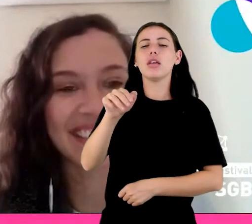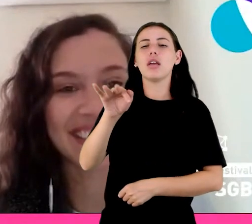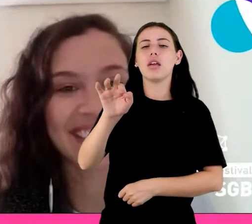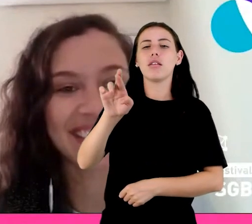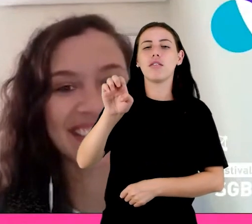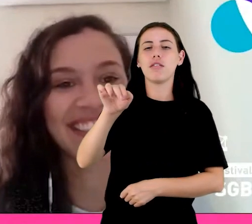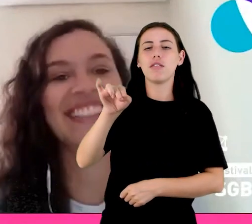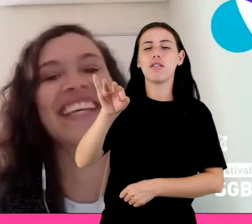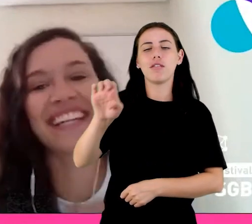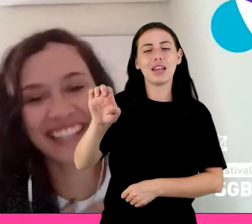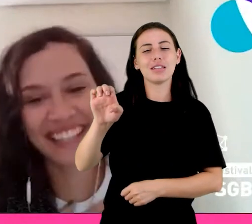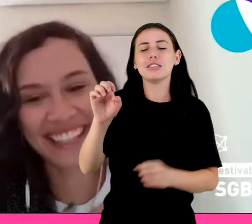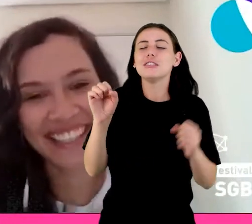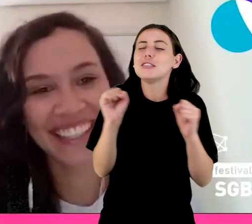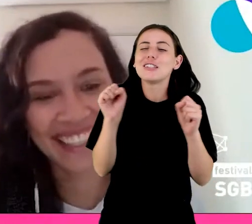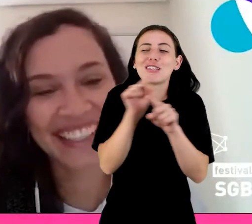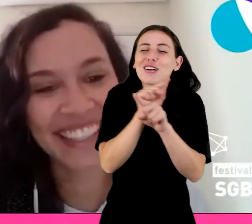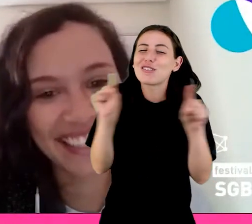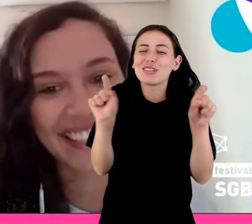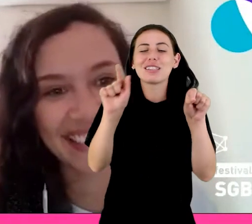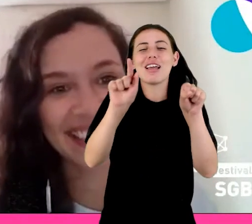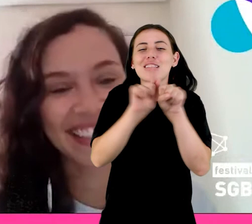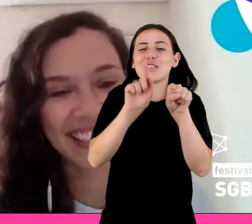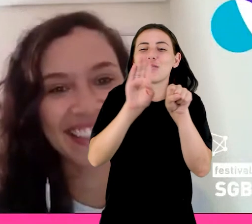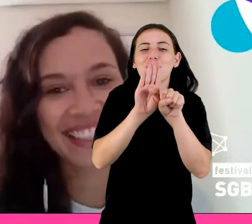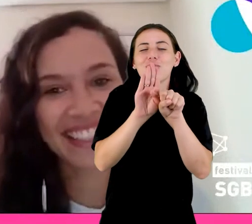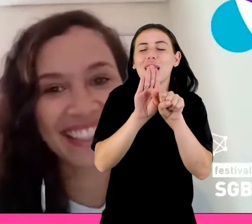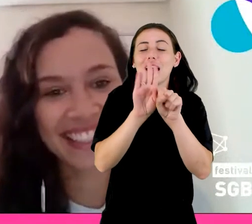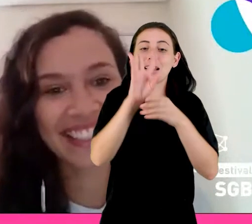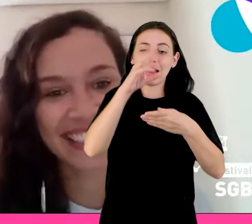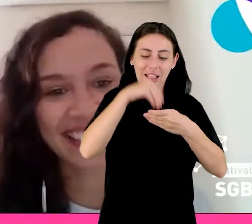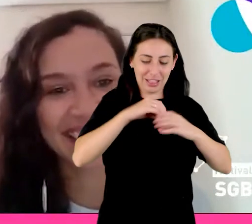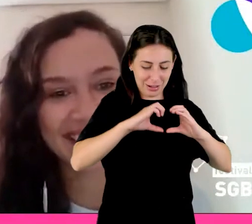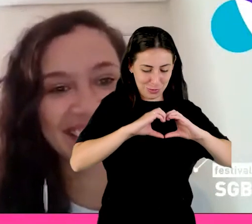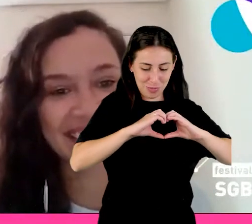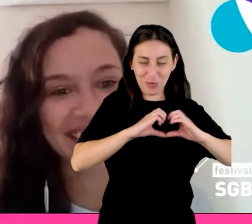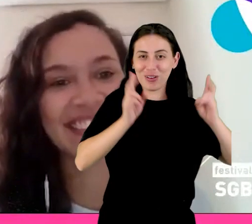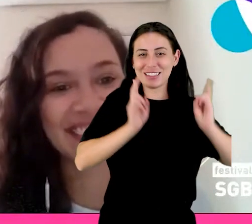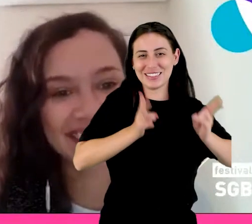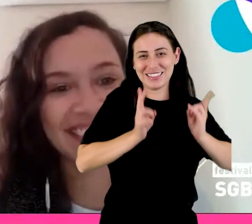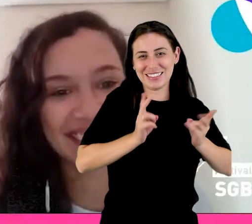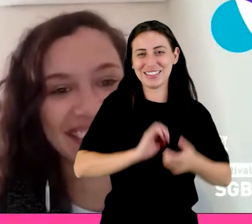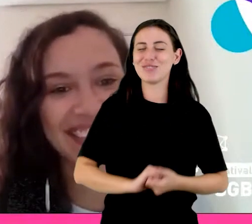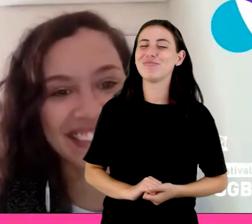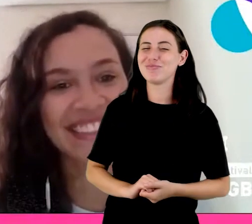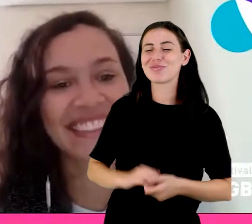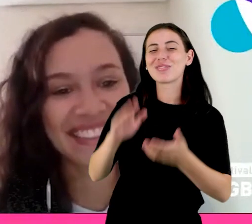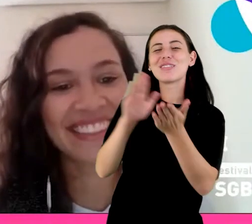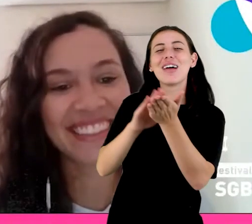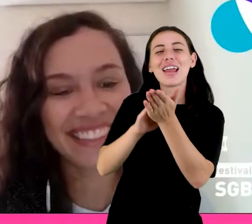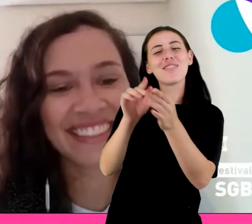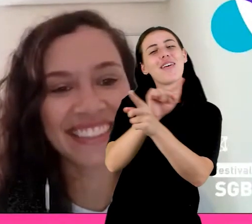coração, assim, ó, sempre. Desde agradecer a Sil, Thiago. Sensacional, parabéns pela 10ª edição da longa